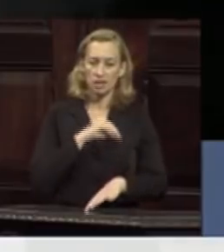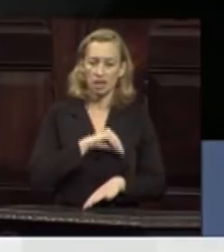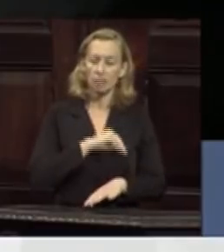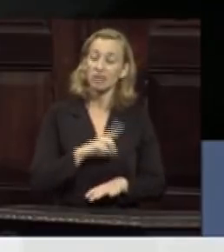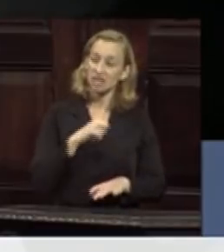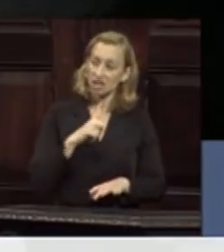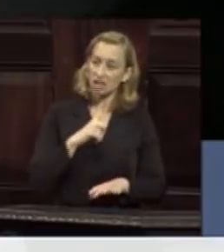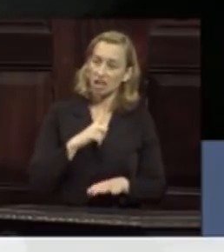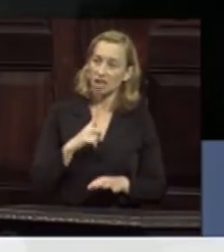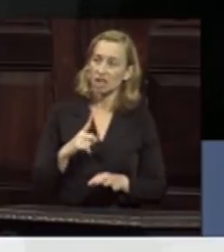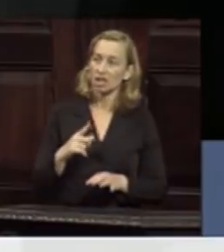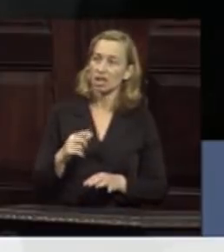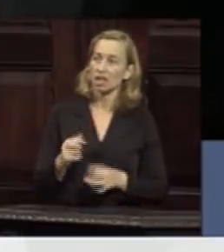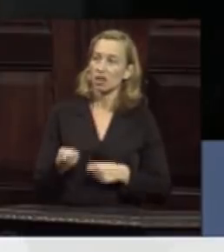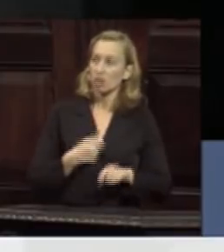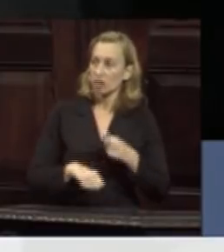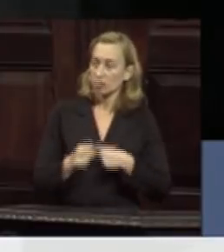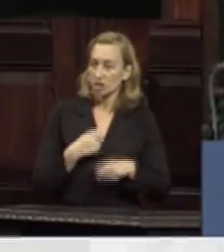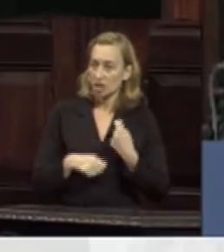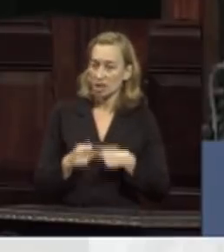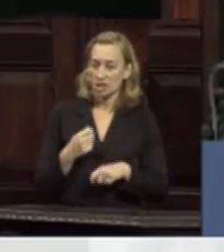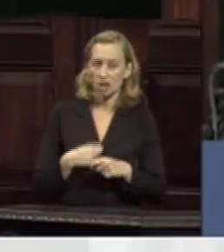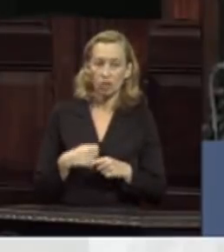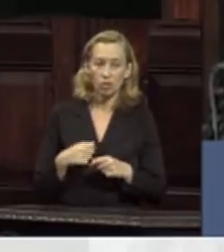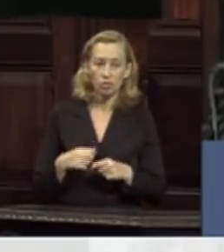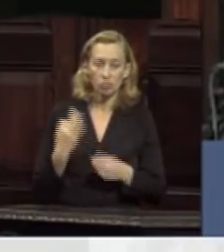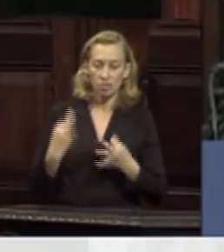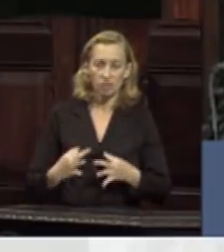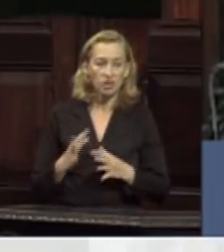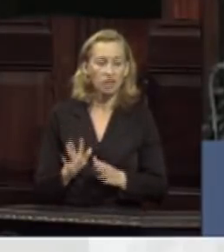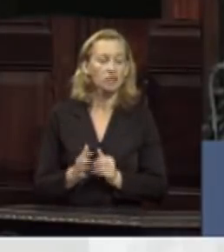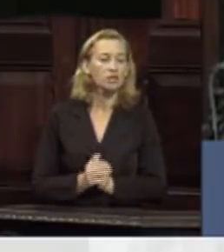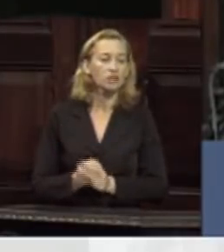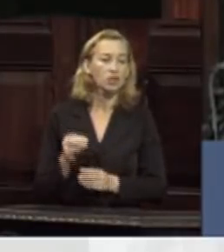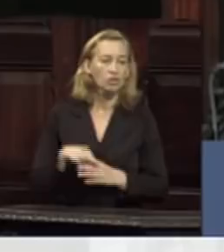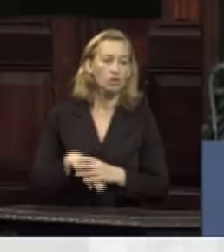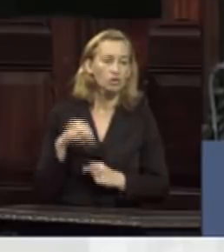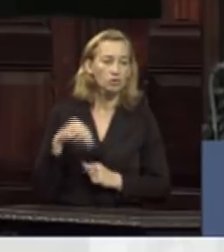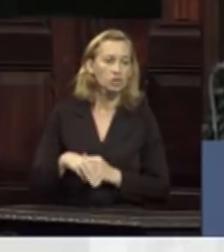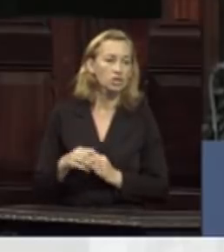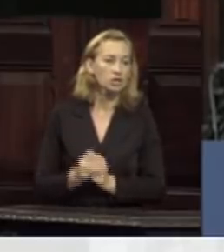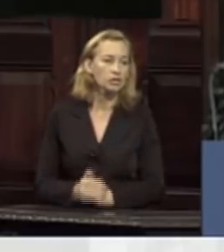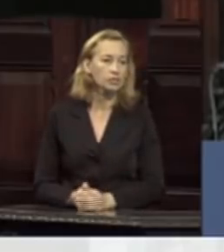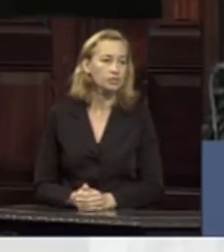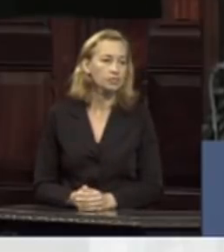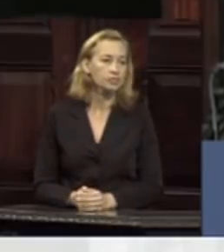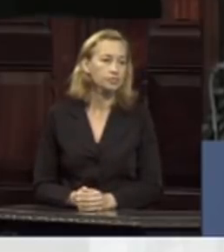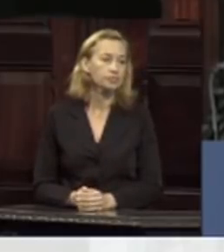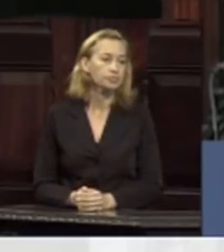e controle. O voto é sim à emenda. Caminha pela bancada do PMDB. Pela bancada do PMDB, deputado